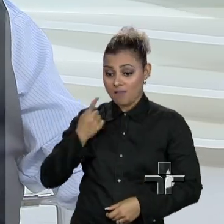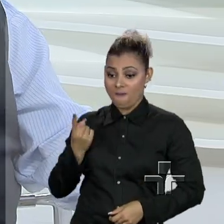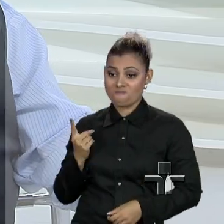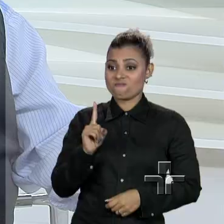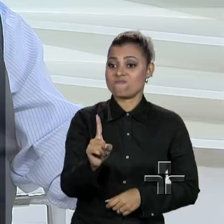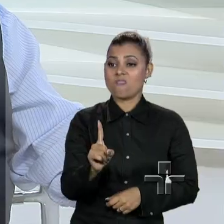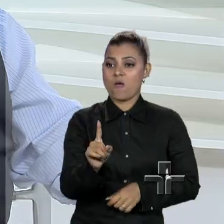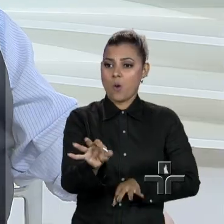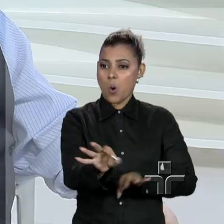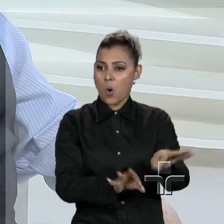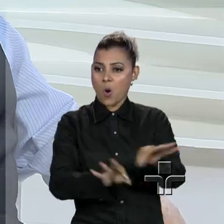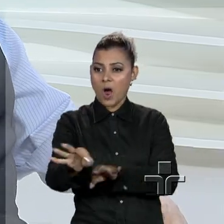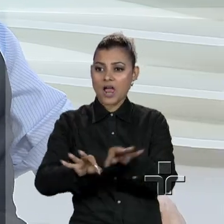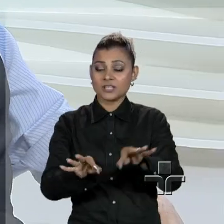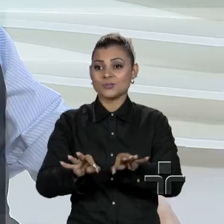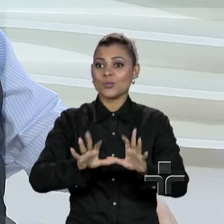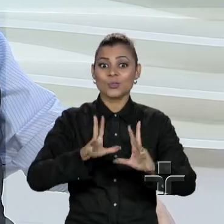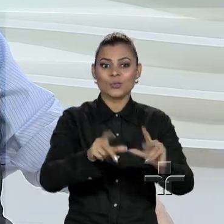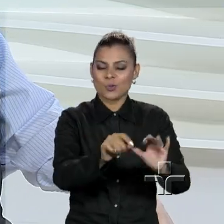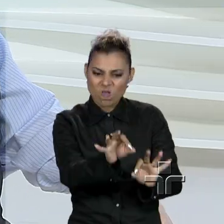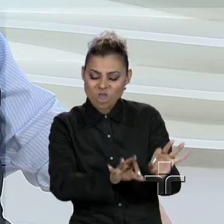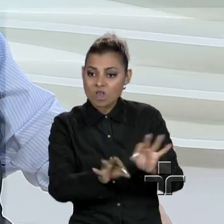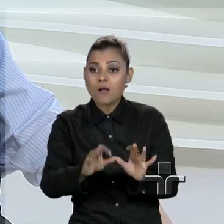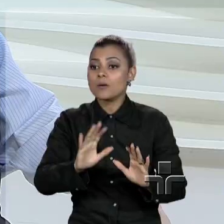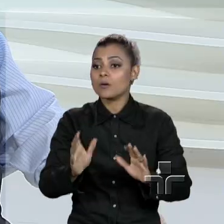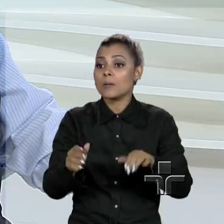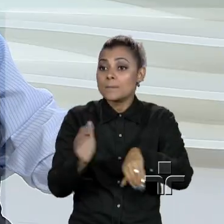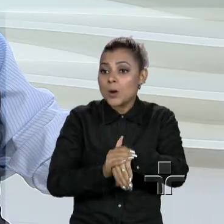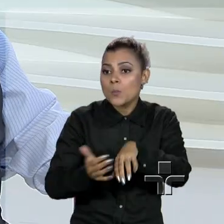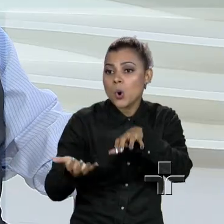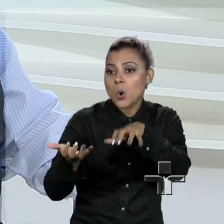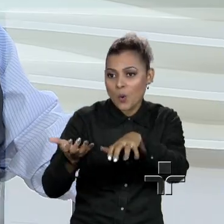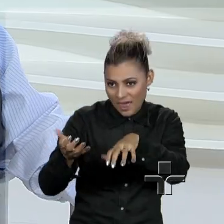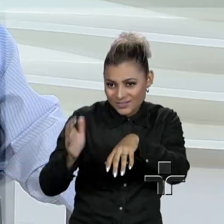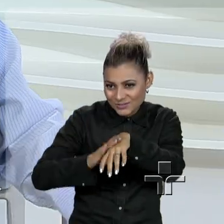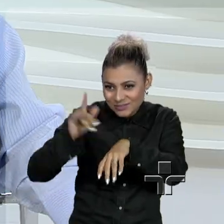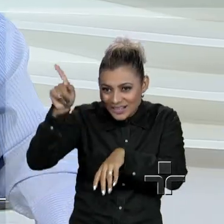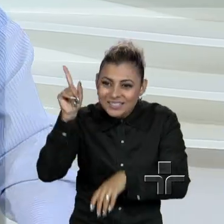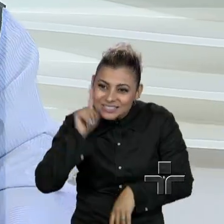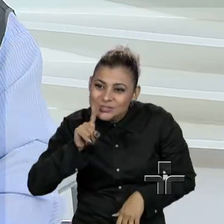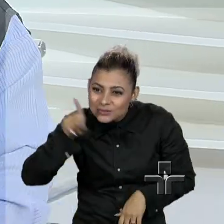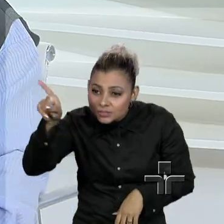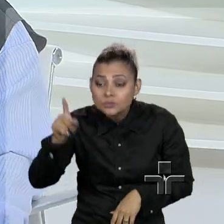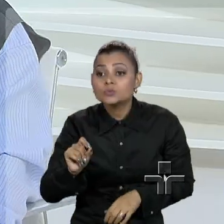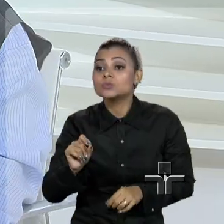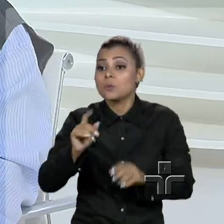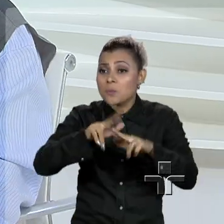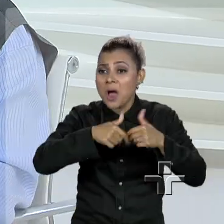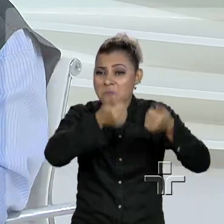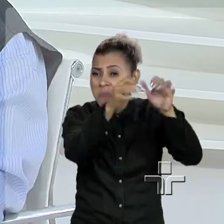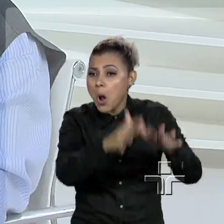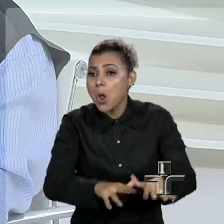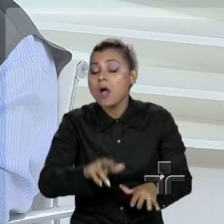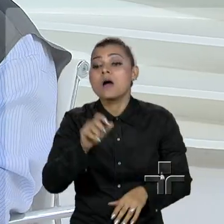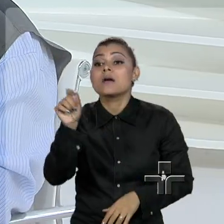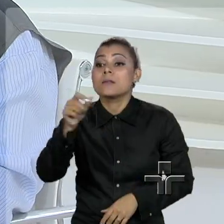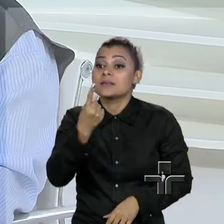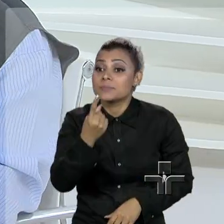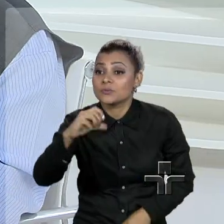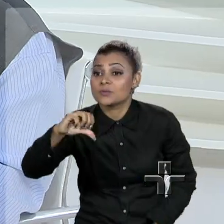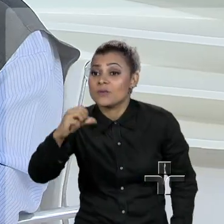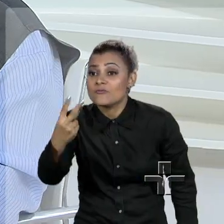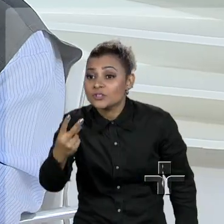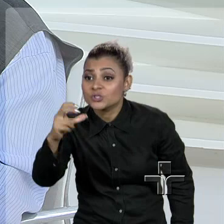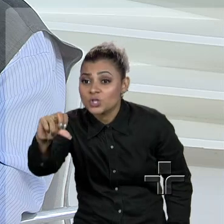o relatório Pécora, feito pelo Congresso americano, sobre a crise de 29. Vai ver